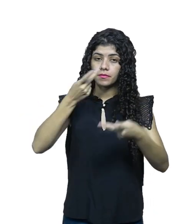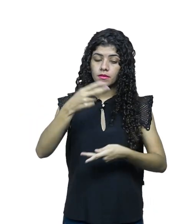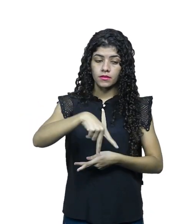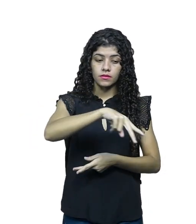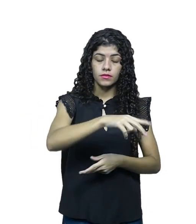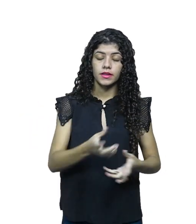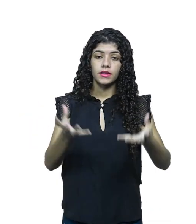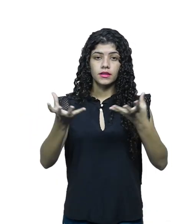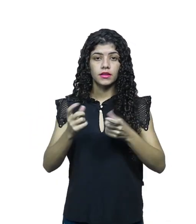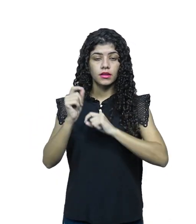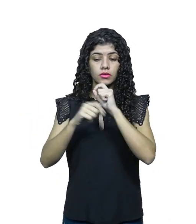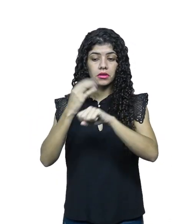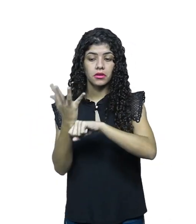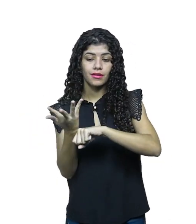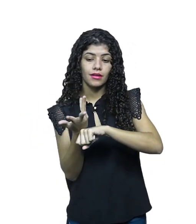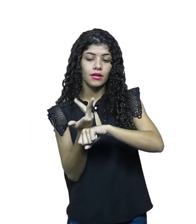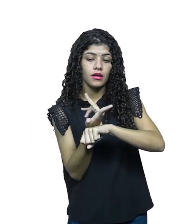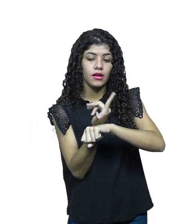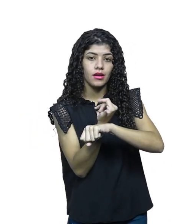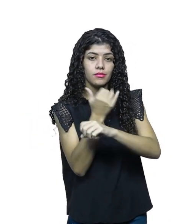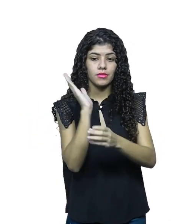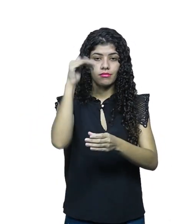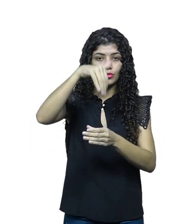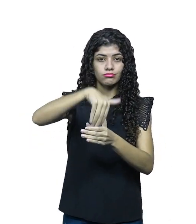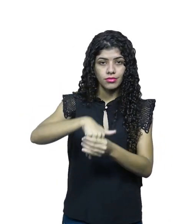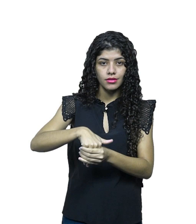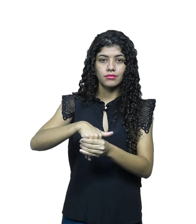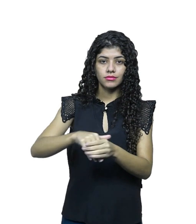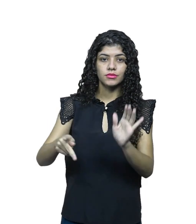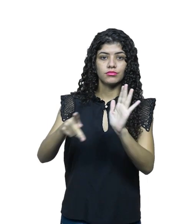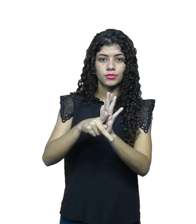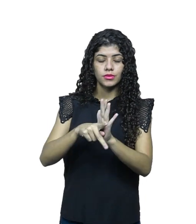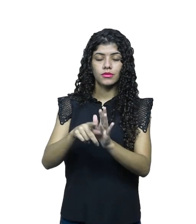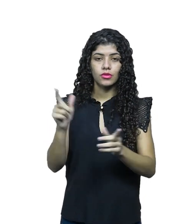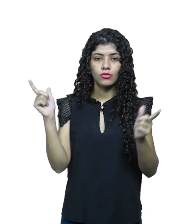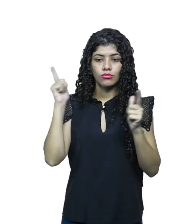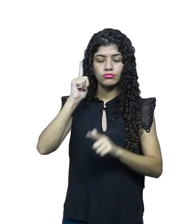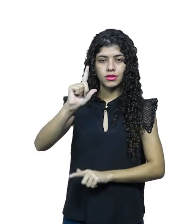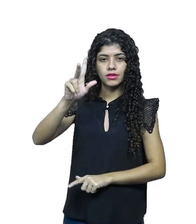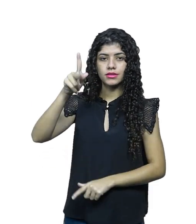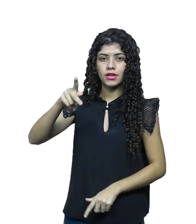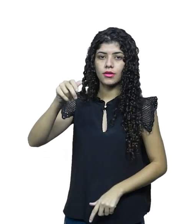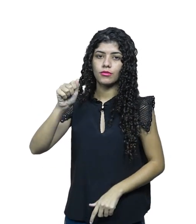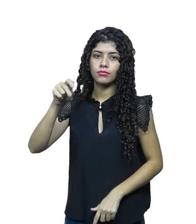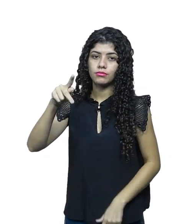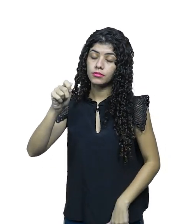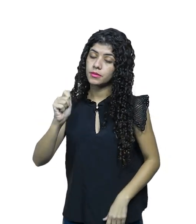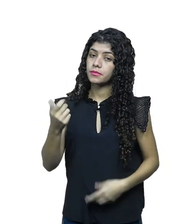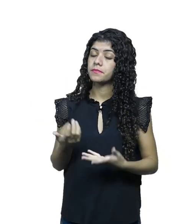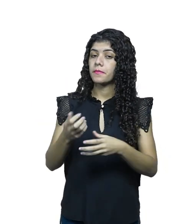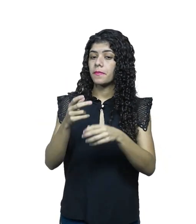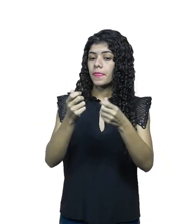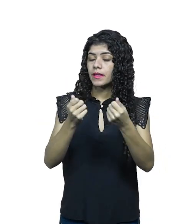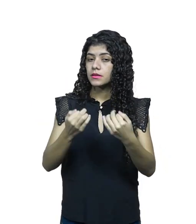vai falar, ele tá de forma subentendida tentando convencer os arcebispos a